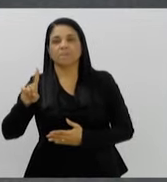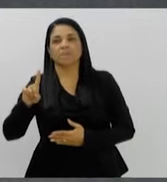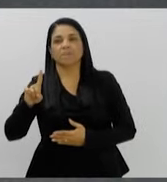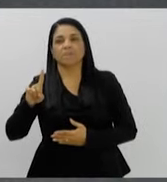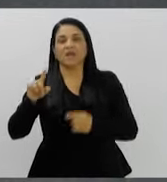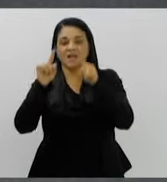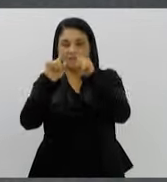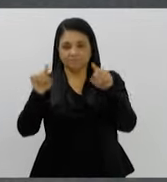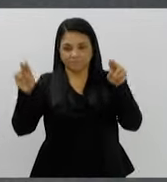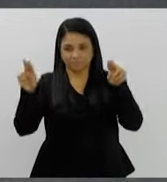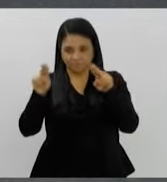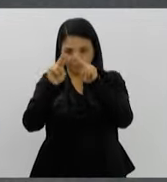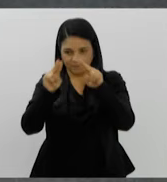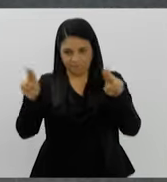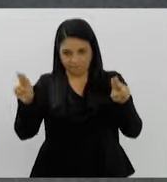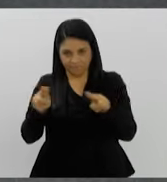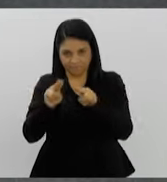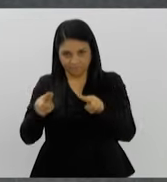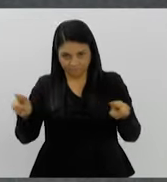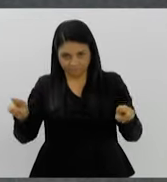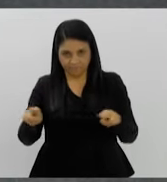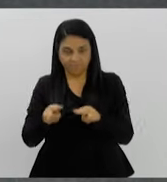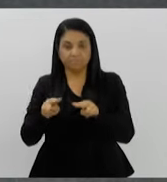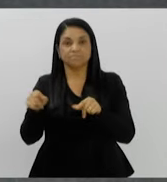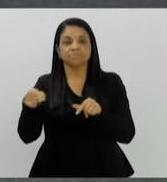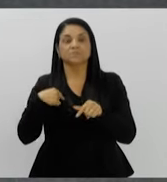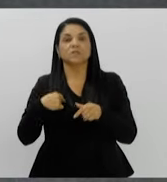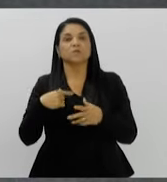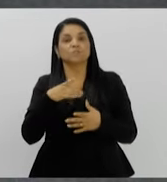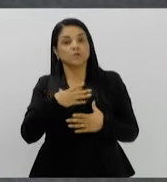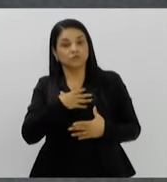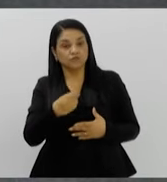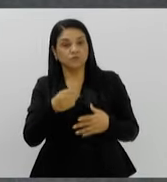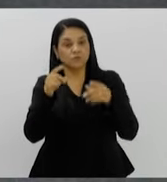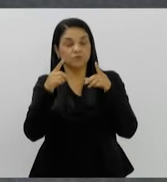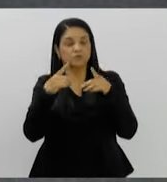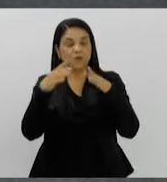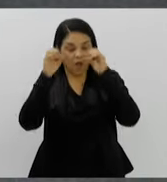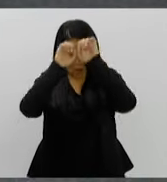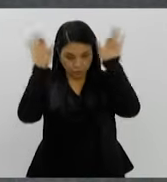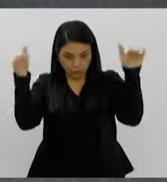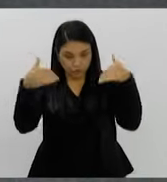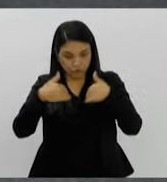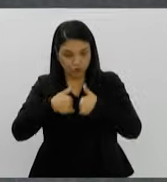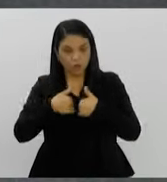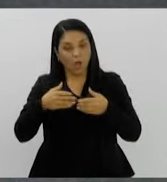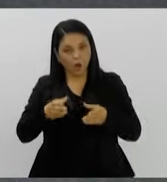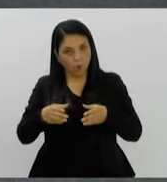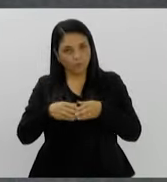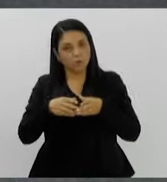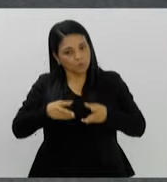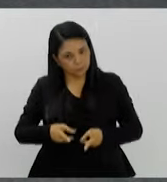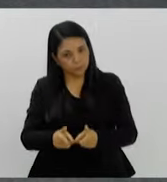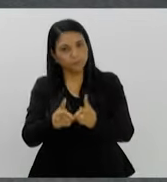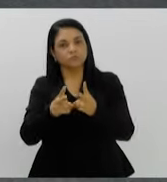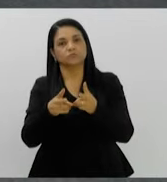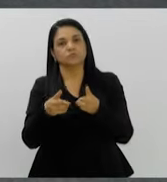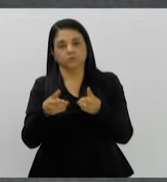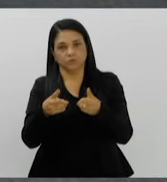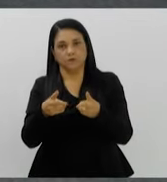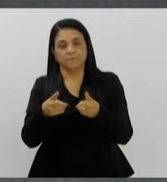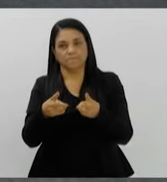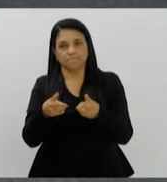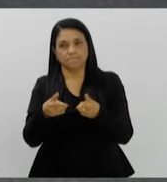autista então Deputado Fred deputadas e deputados da a comissão tem que continuar Então essa é a minha primeira